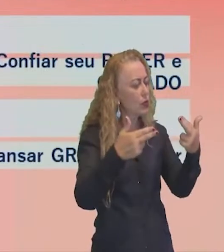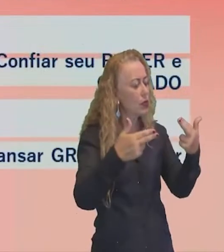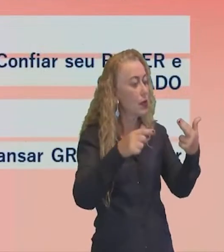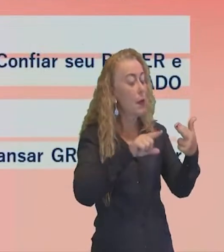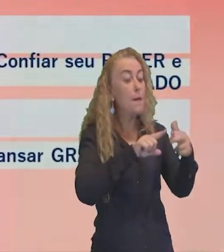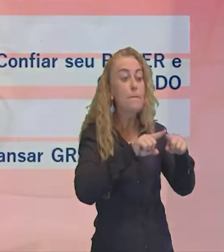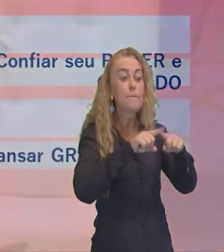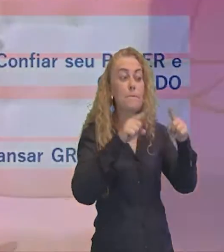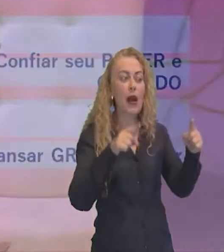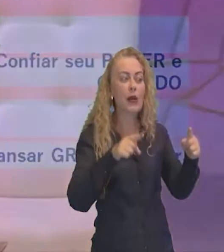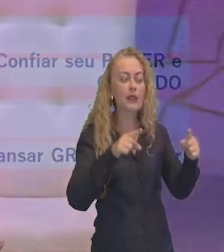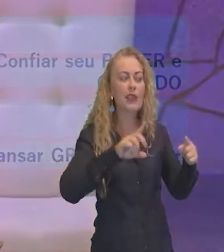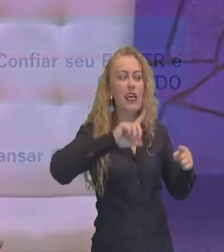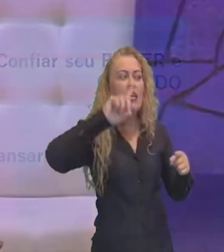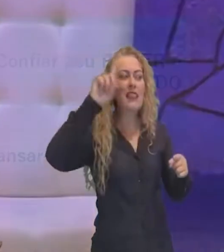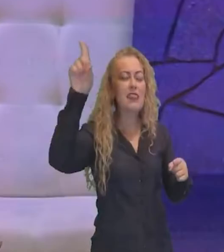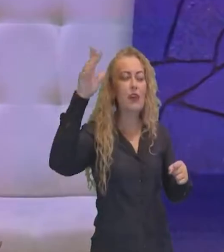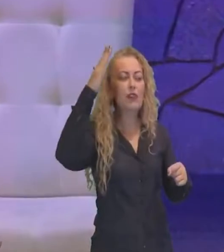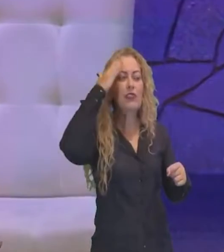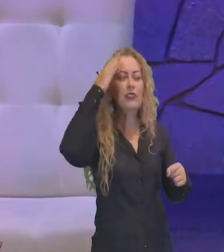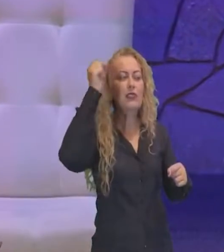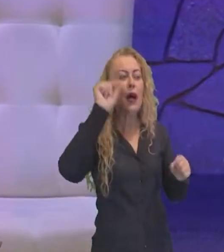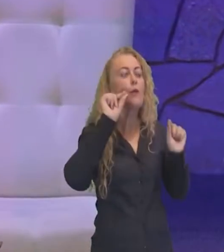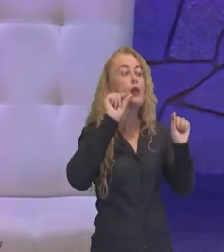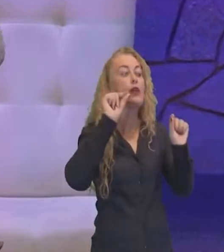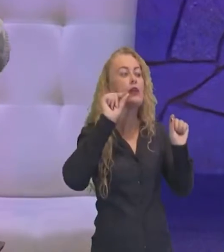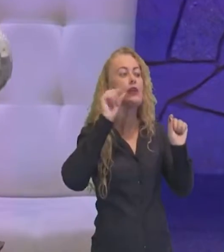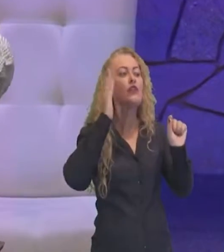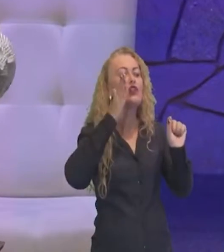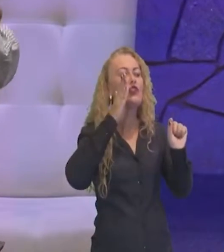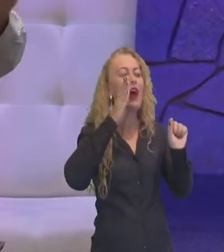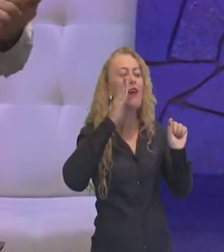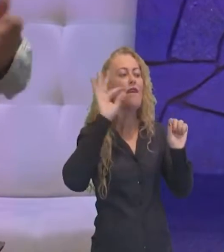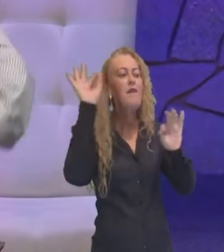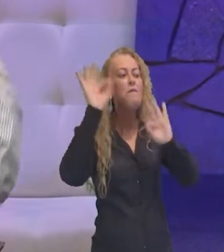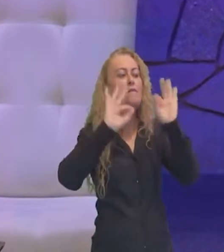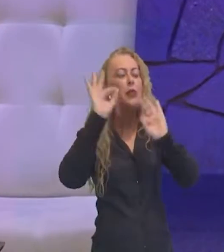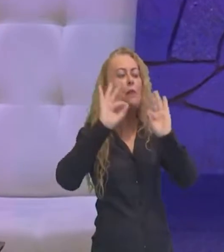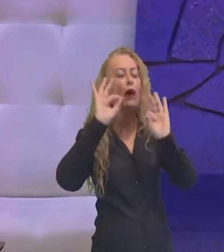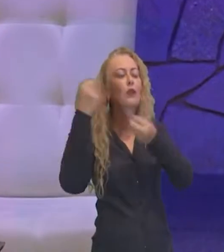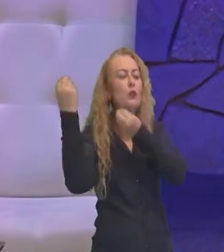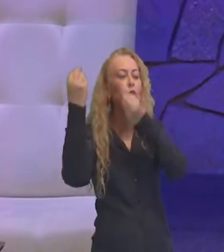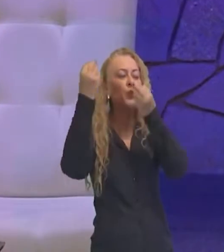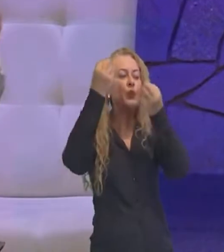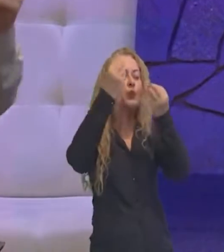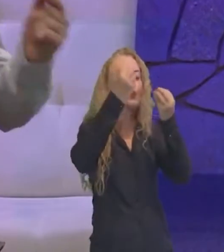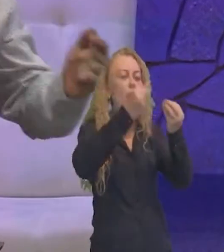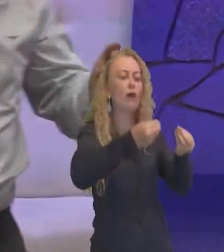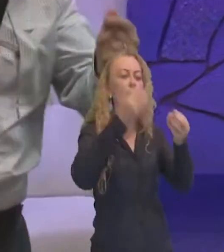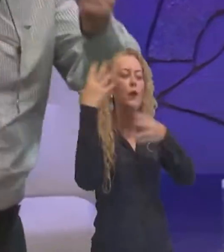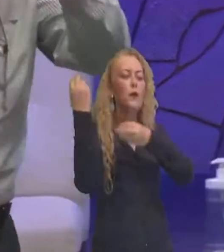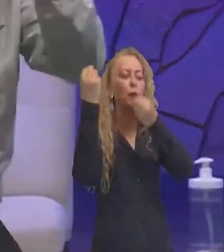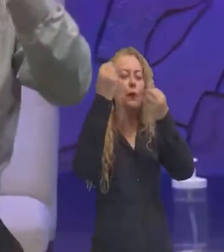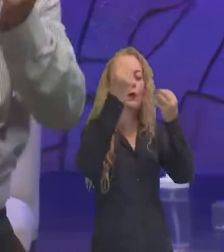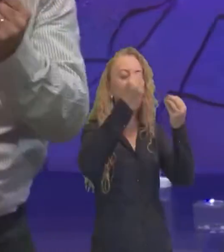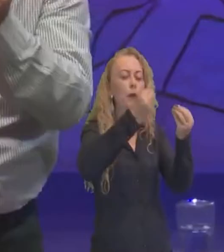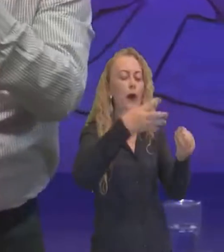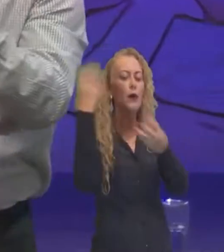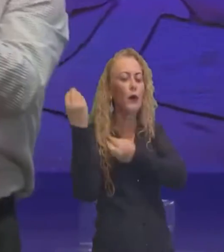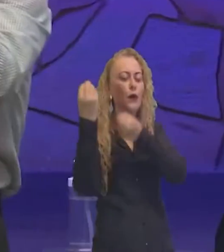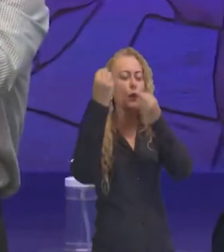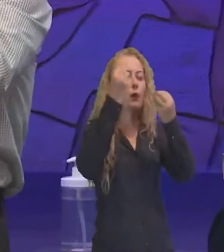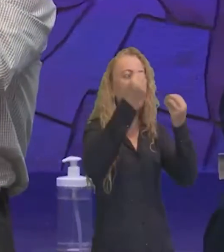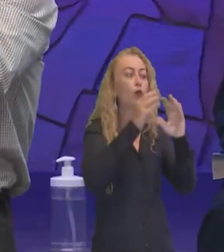Ele já está agindo para suprir todas as nossas necessidades. Não há